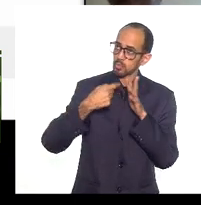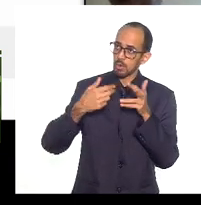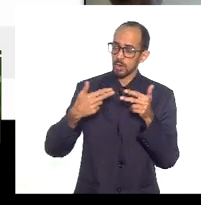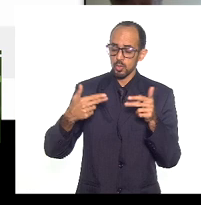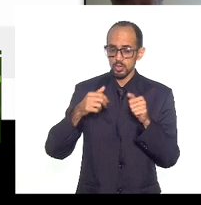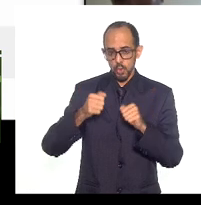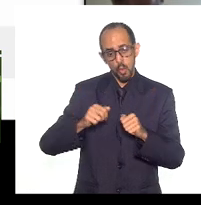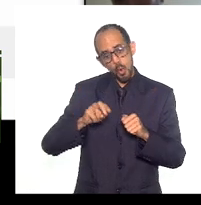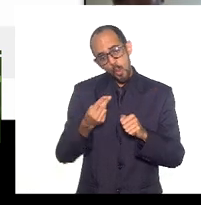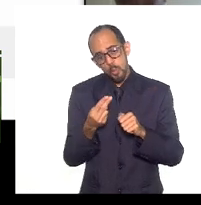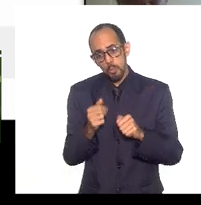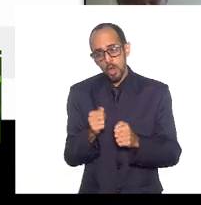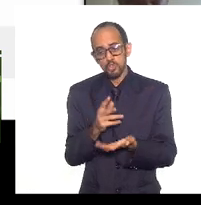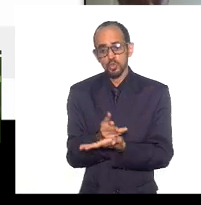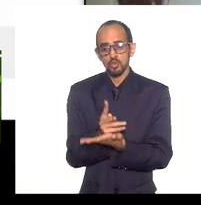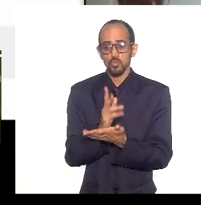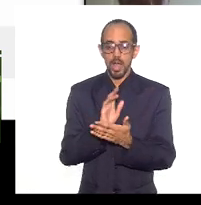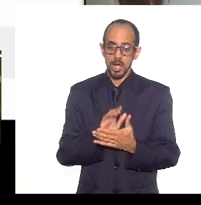posso seguir?